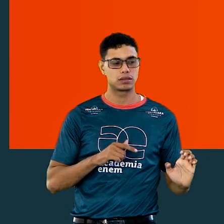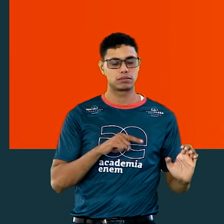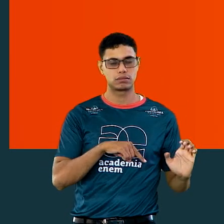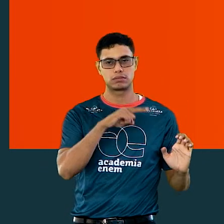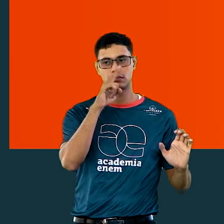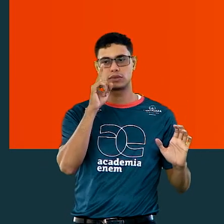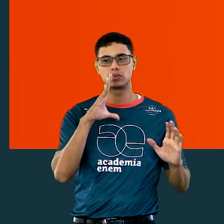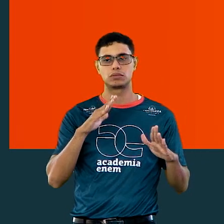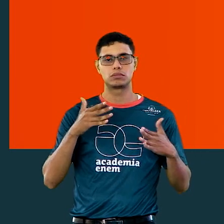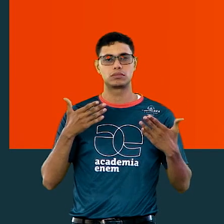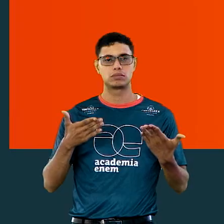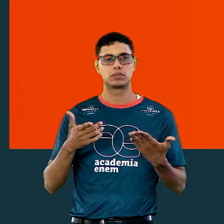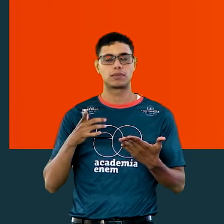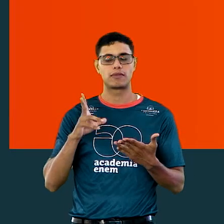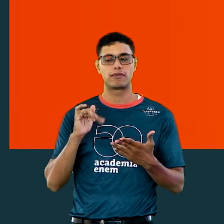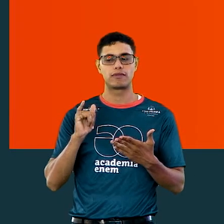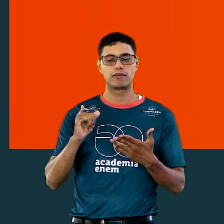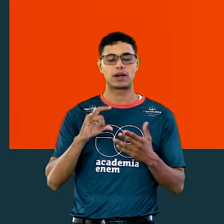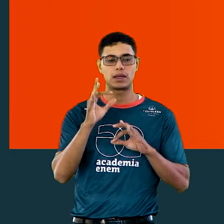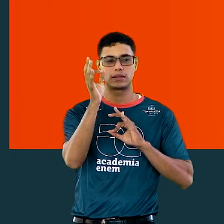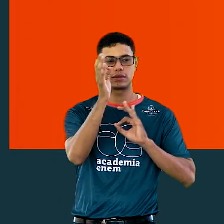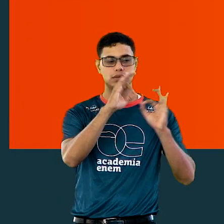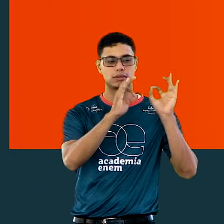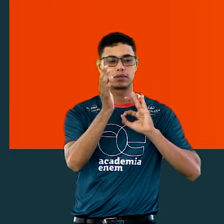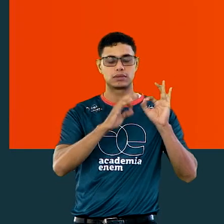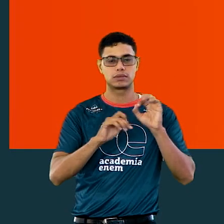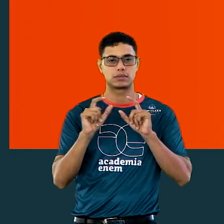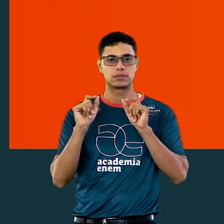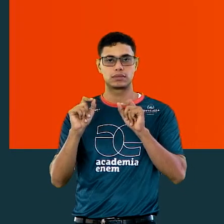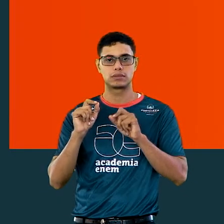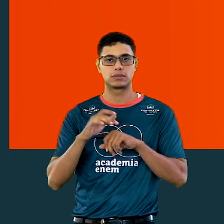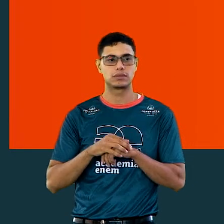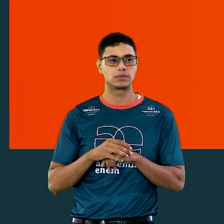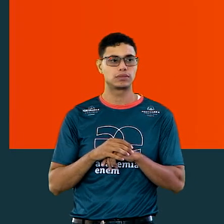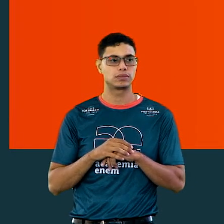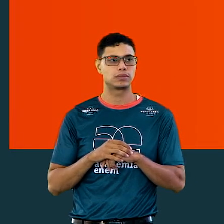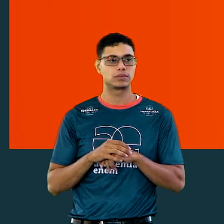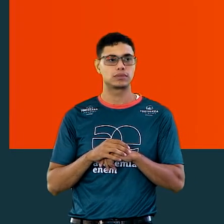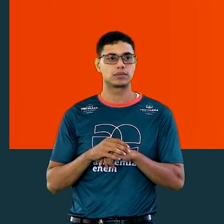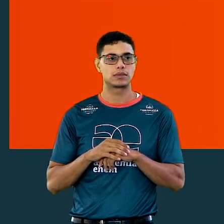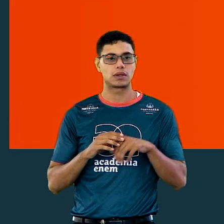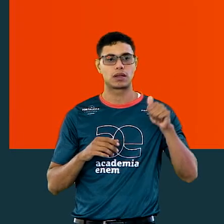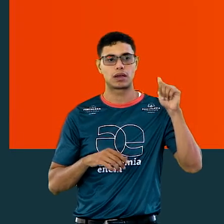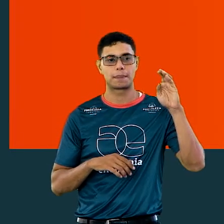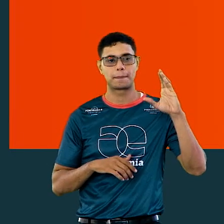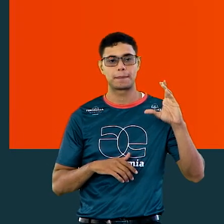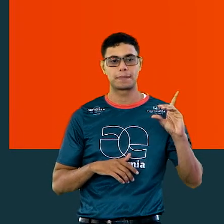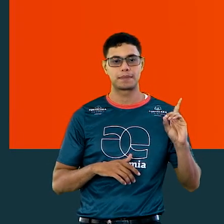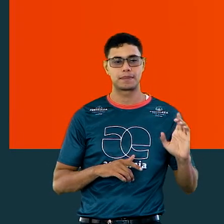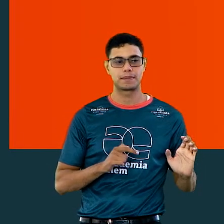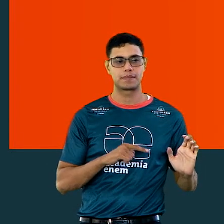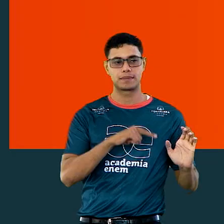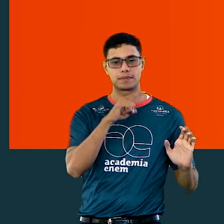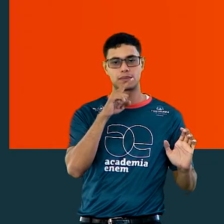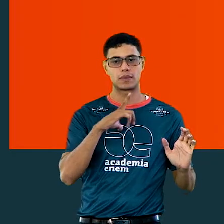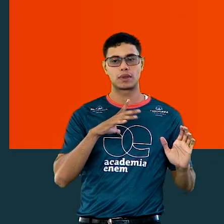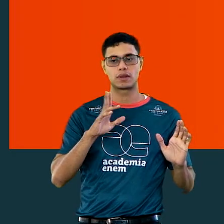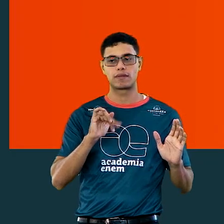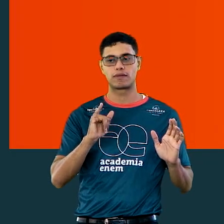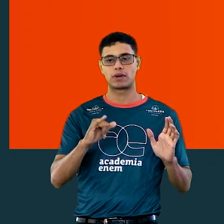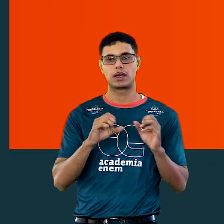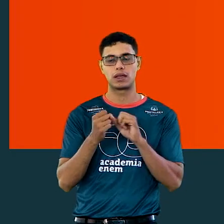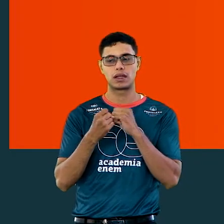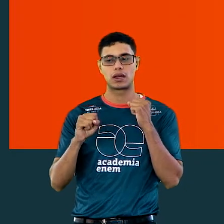alternativas, ele vai mexer em quê? Bora, pessoal, de acordo com as alternativas, em que grandeza